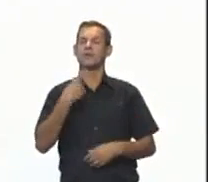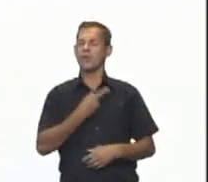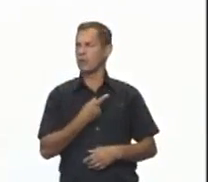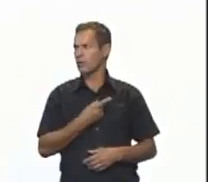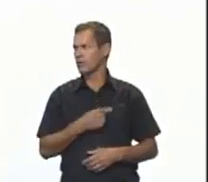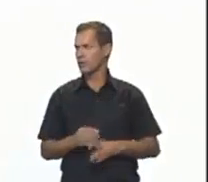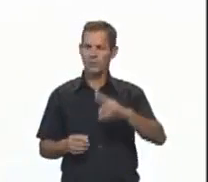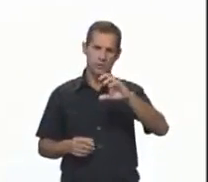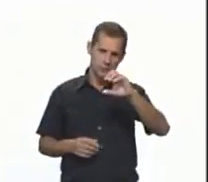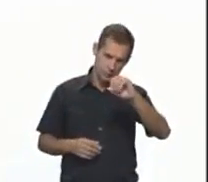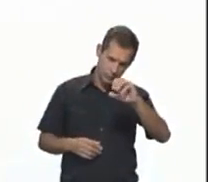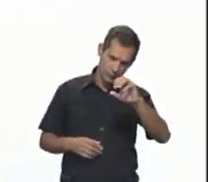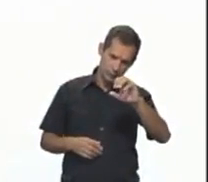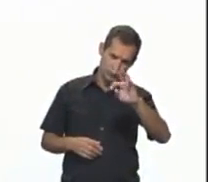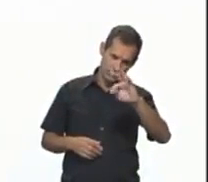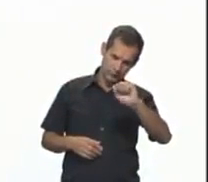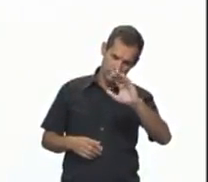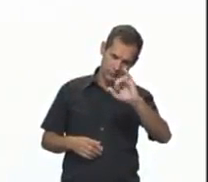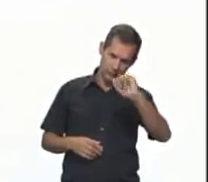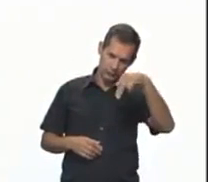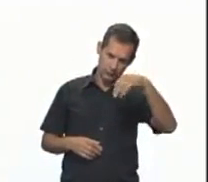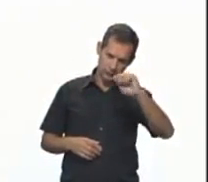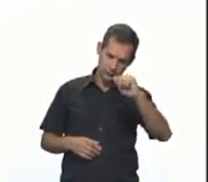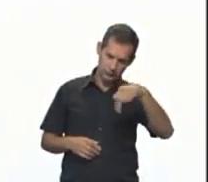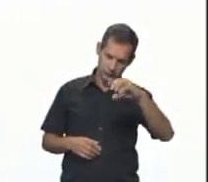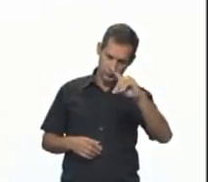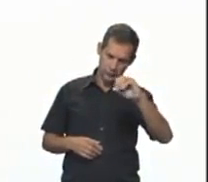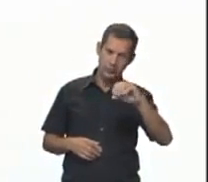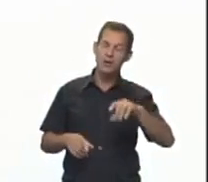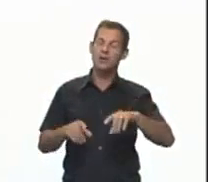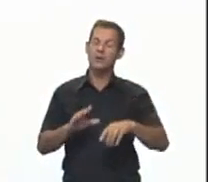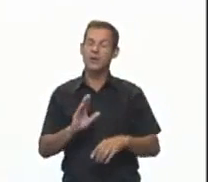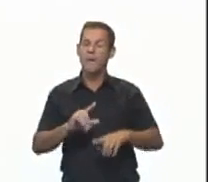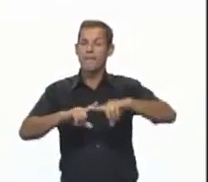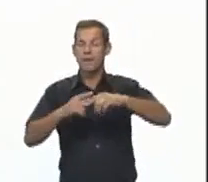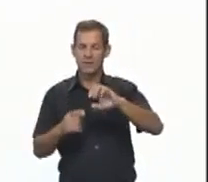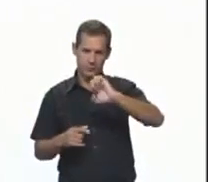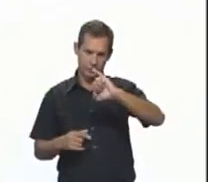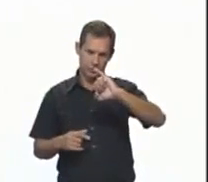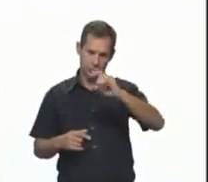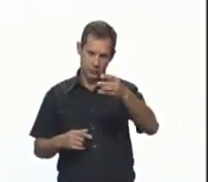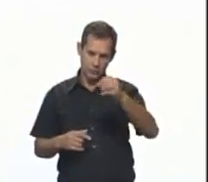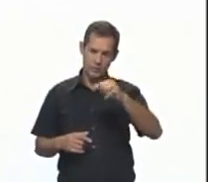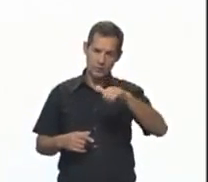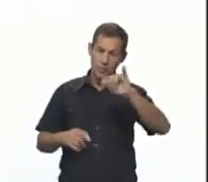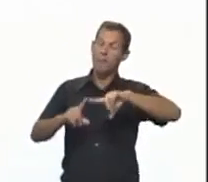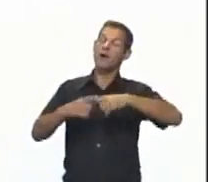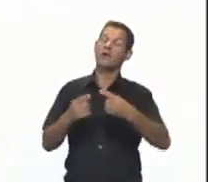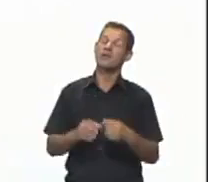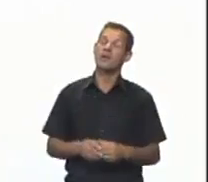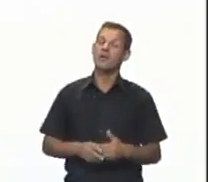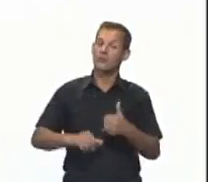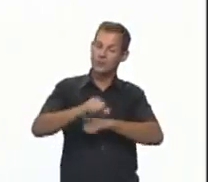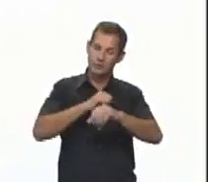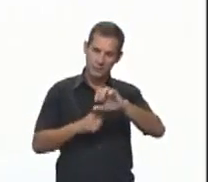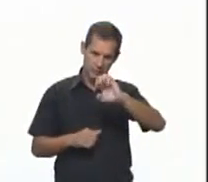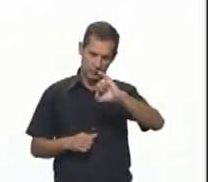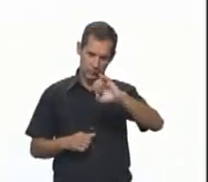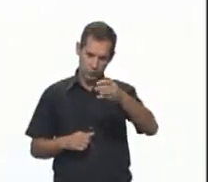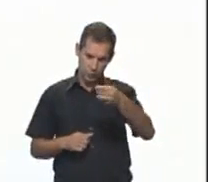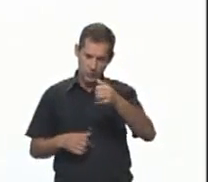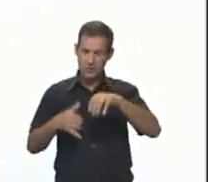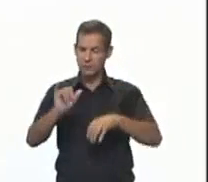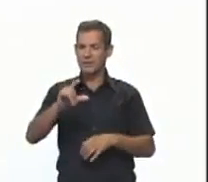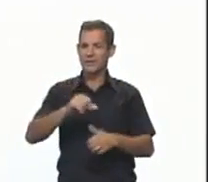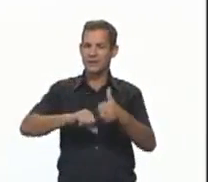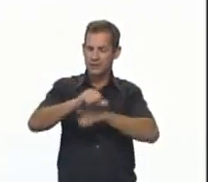estamos rotacionando em torno do eixo y. Se eu rotaciono em torno do eixo y, nós vamos ter que transformar